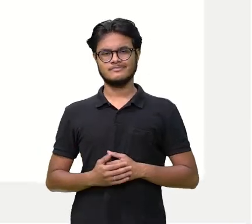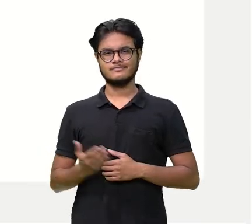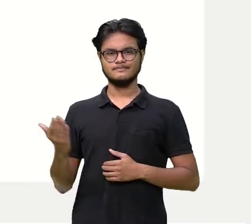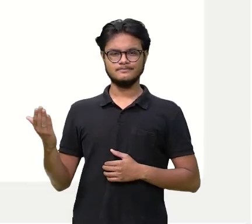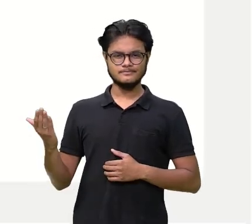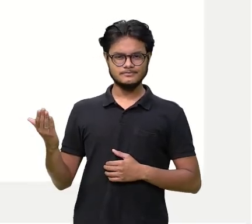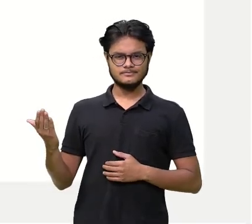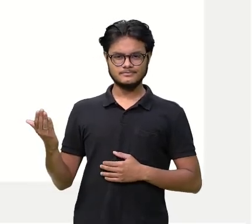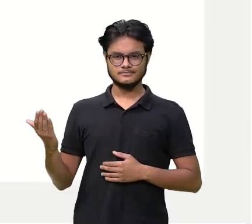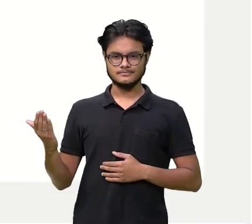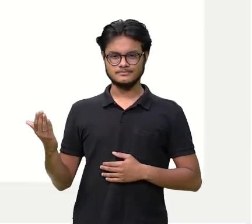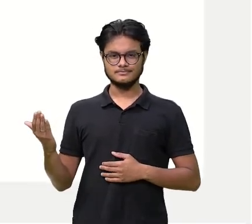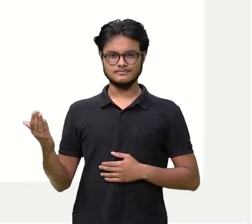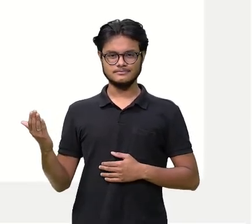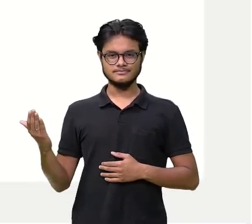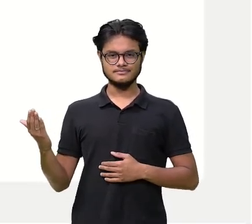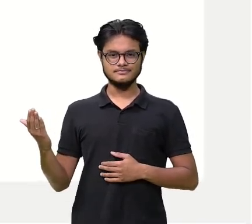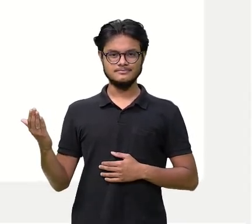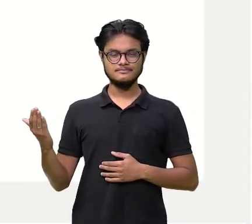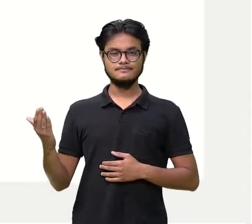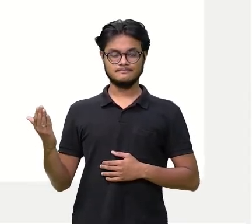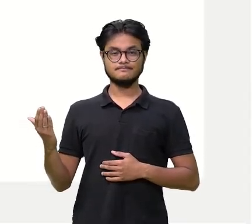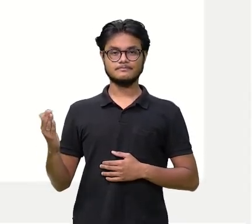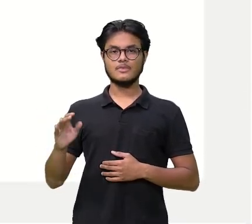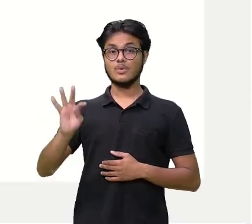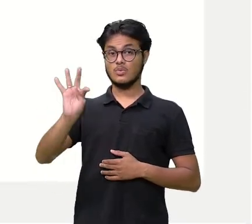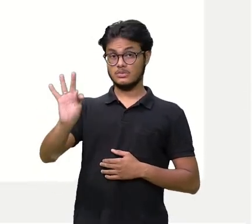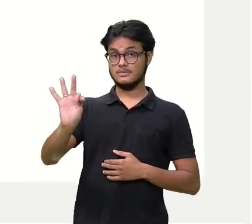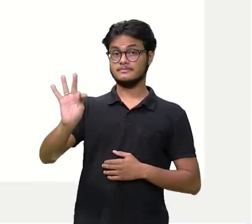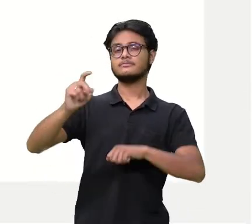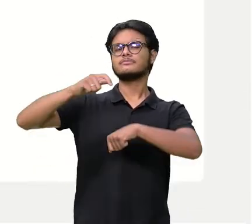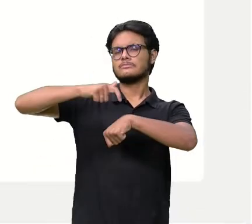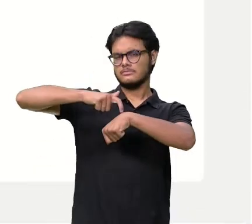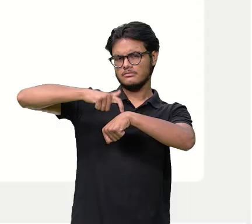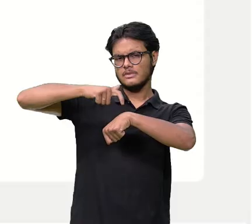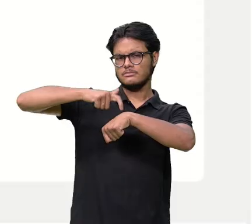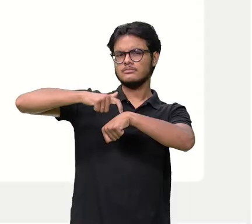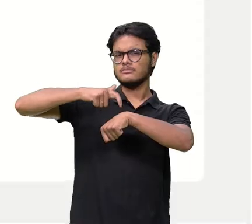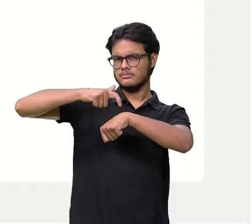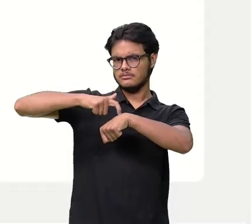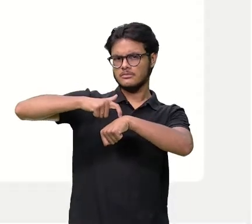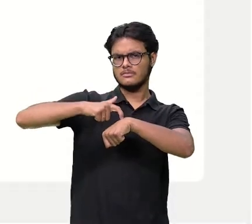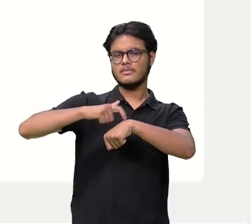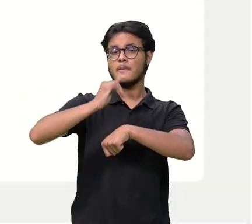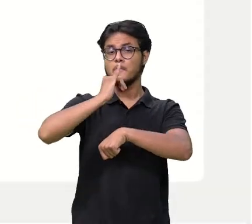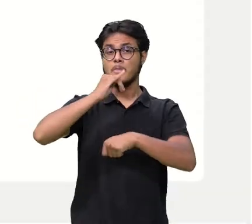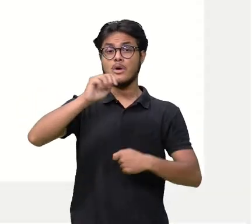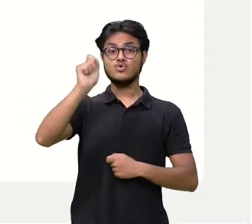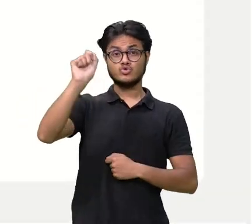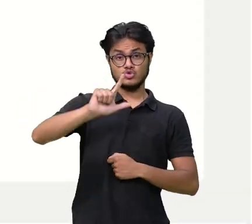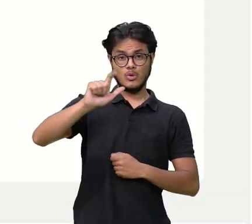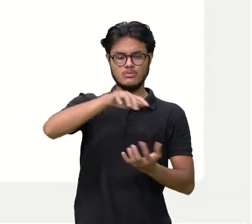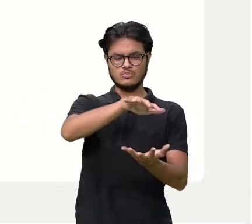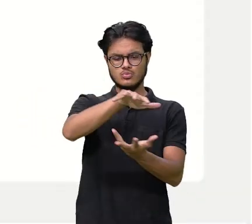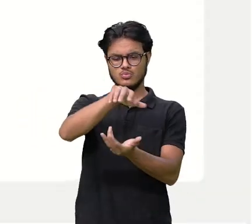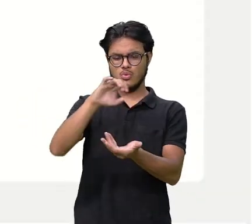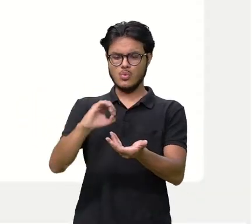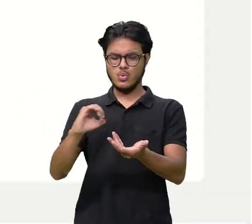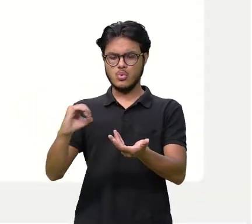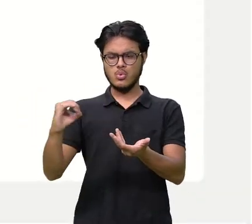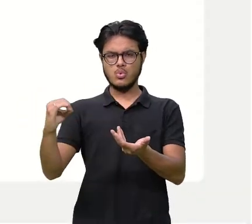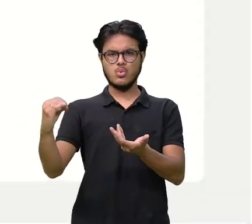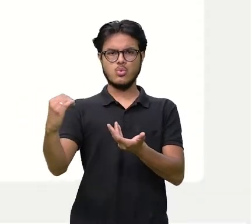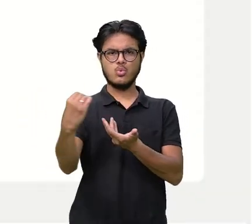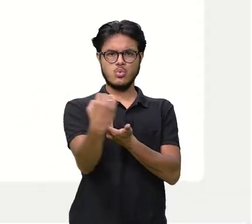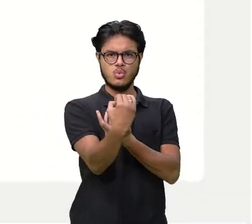ao cubo. T é o período de translação do planeta em torno do Sol. Planeta 1 e o planeta 2. Ele